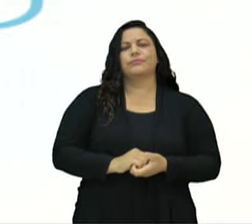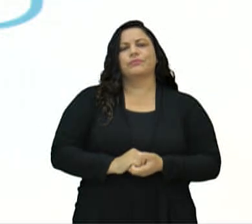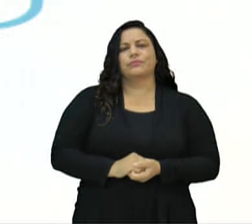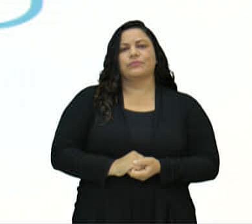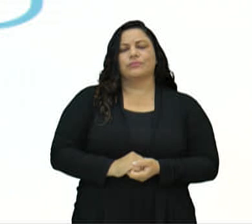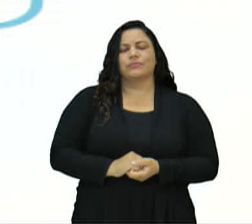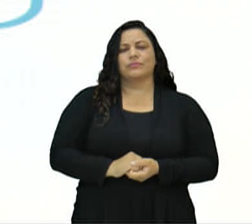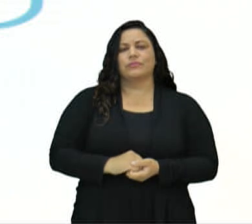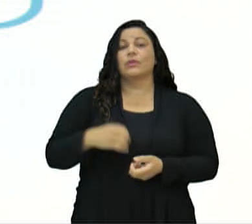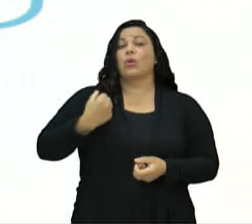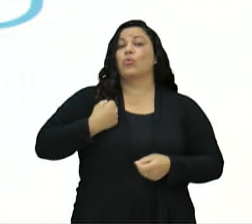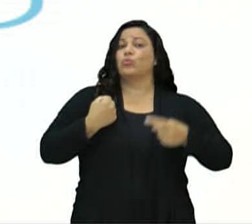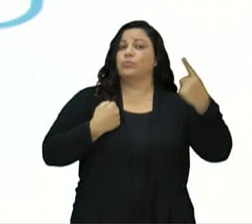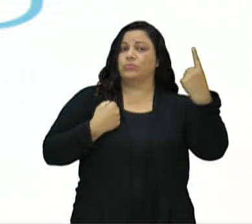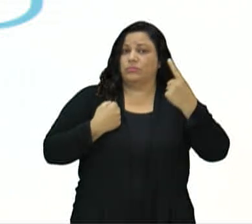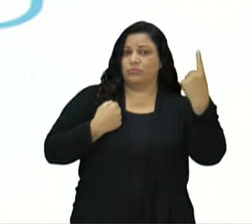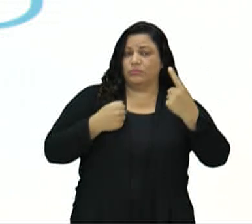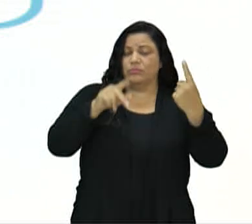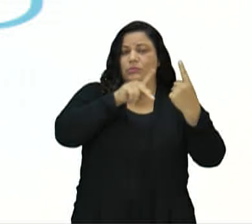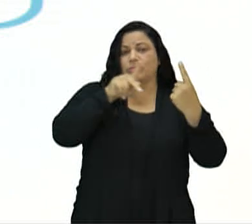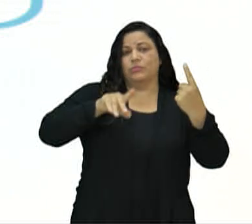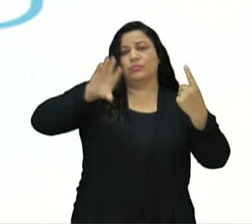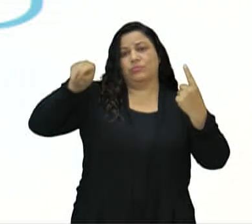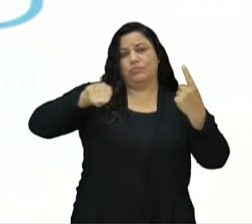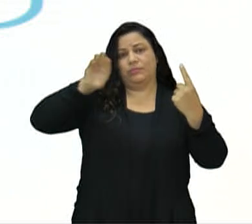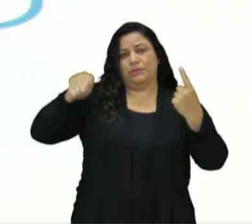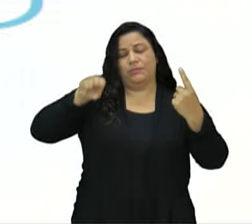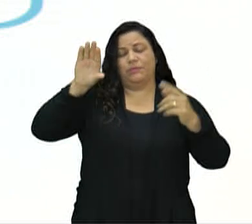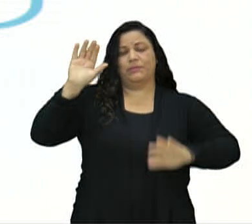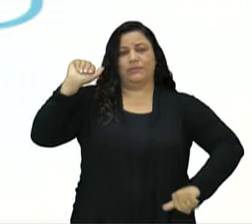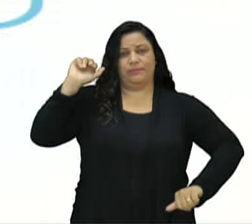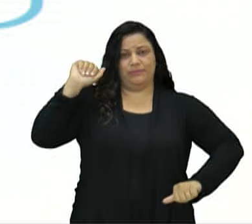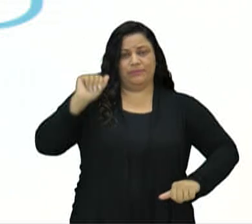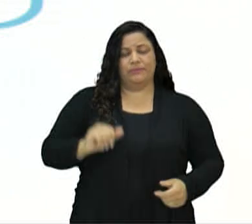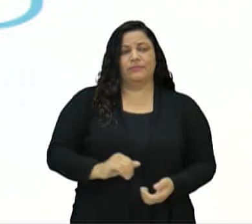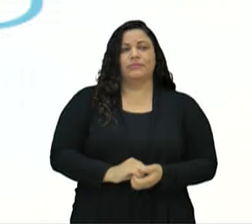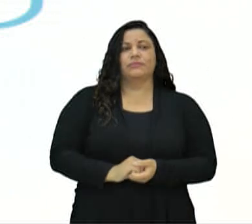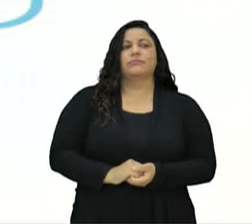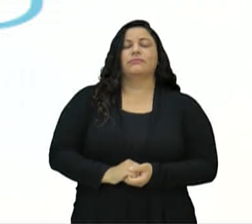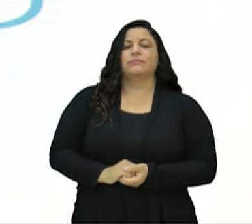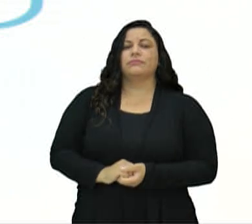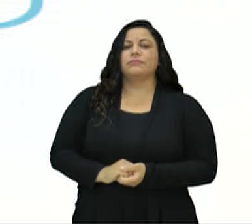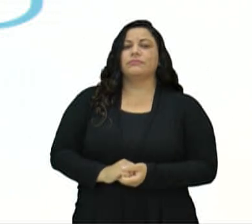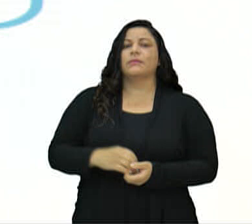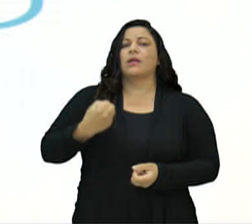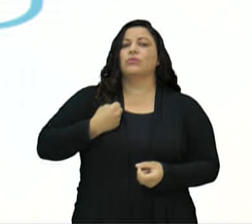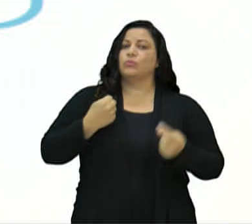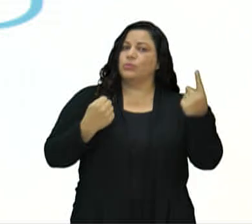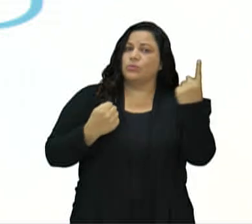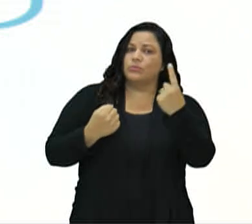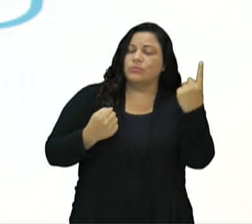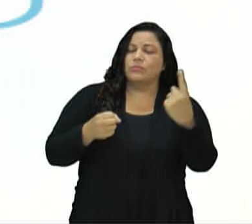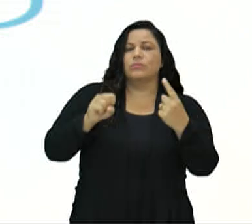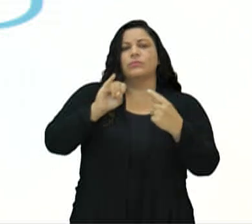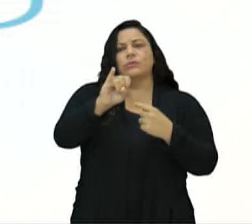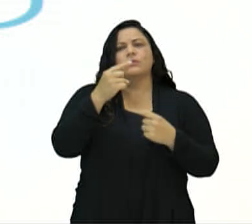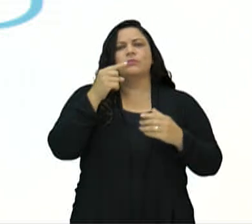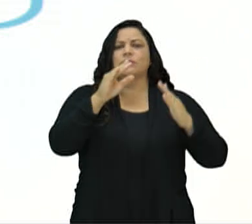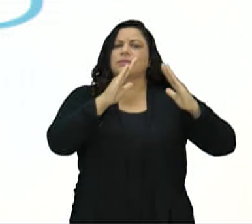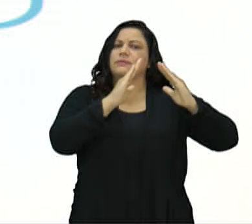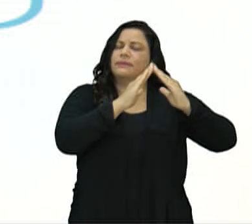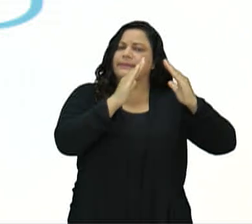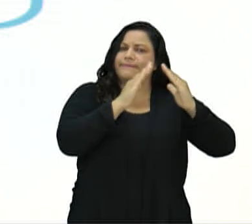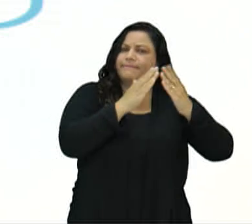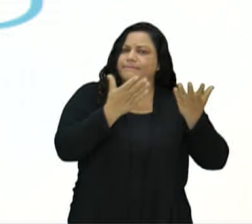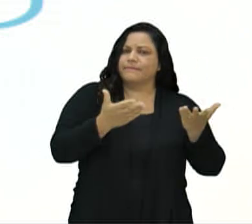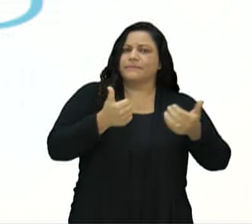suponer un ahorro de tiempo y dinero importante. Então aqui, se você vai morar, viver mais próximo